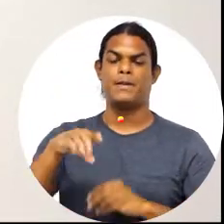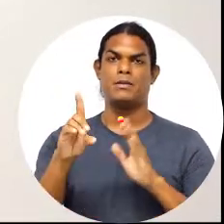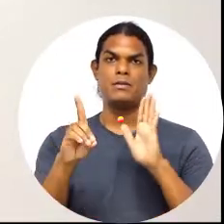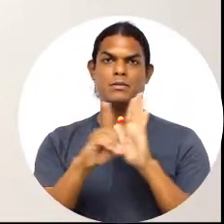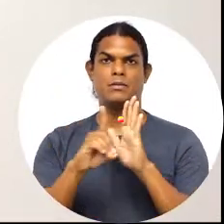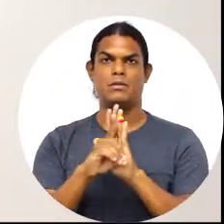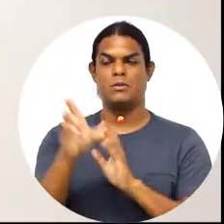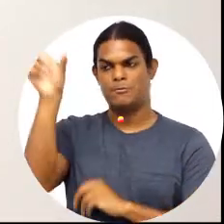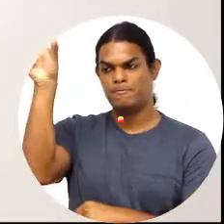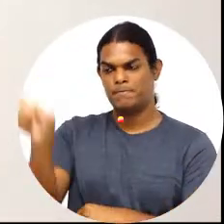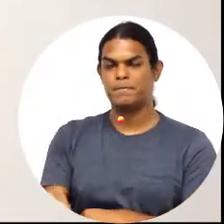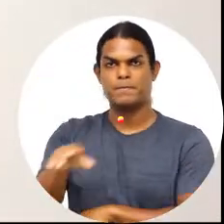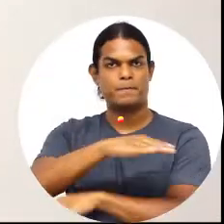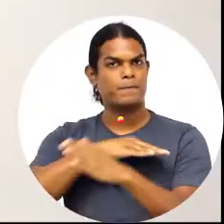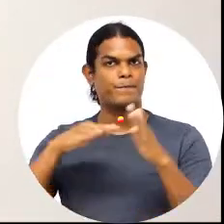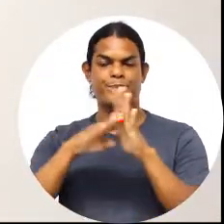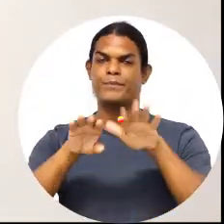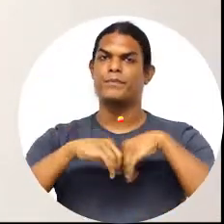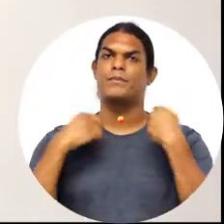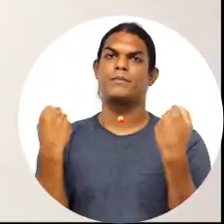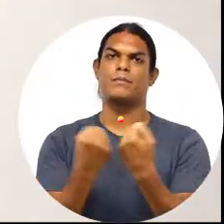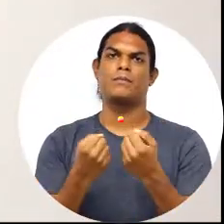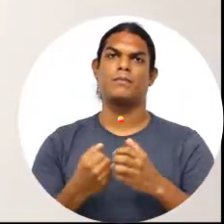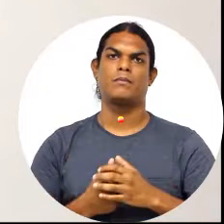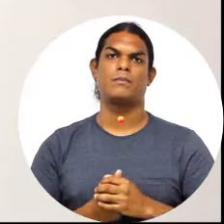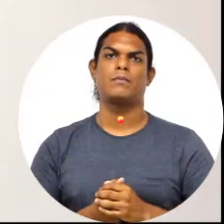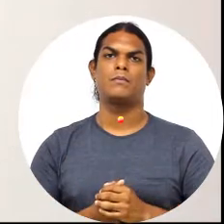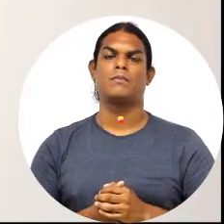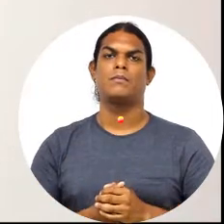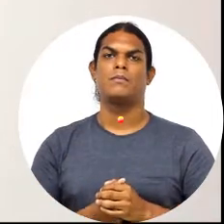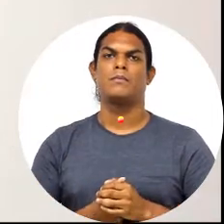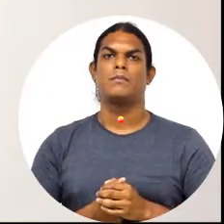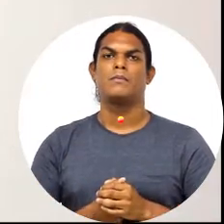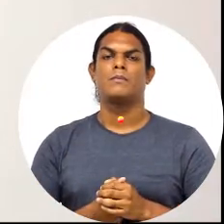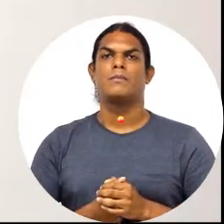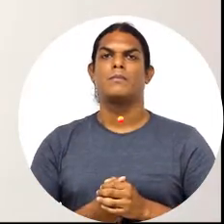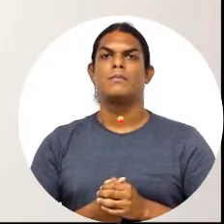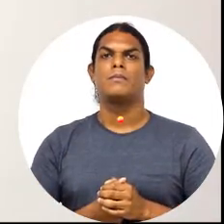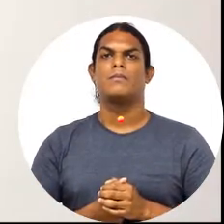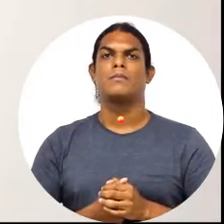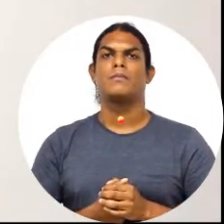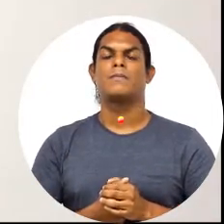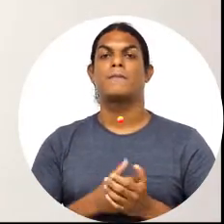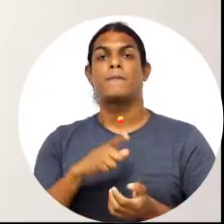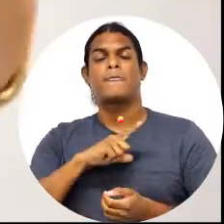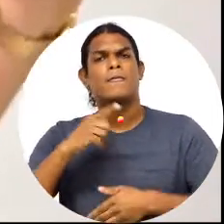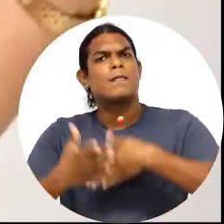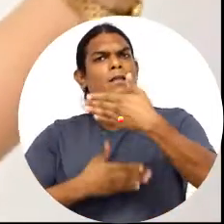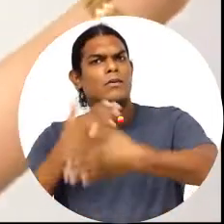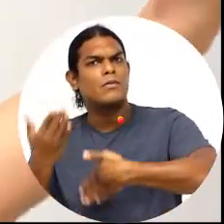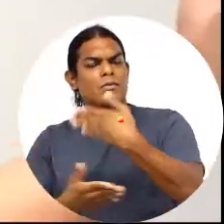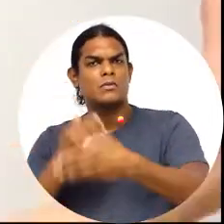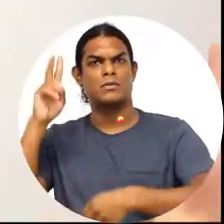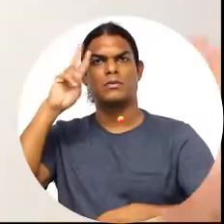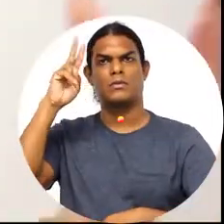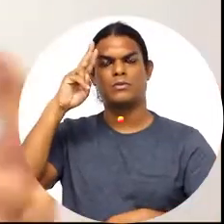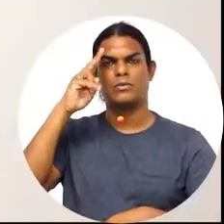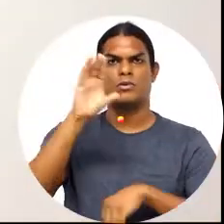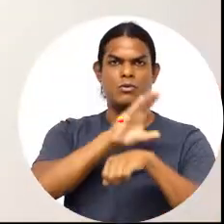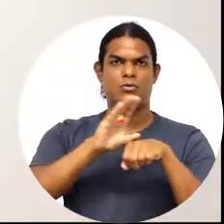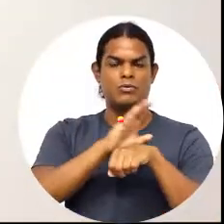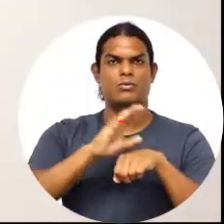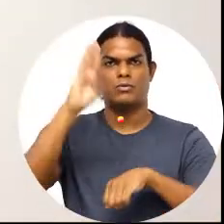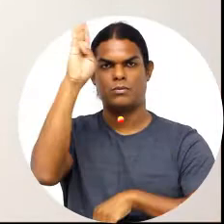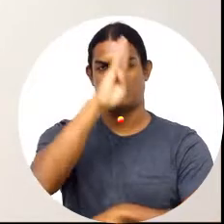materializar esse direito para o seu cidadão. Então, a gente tem uma evolução histórica das